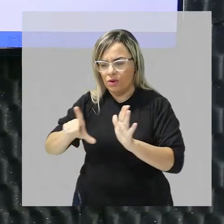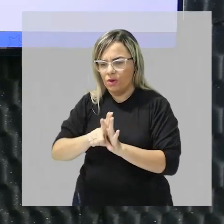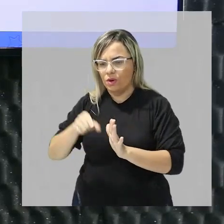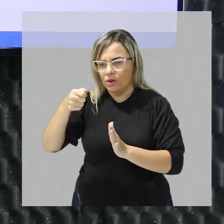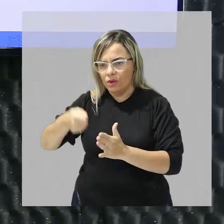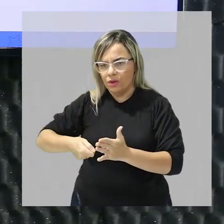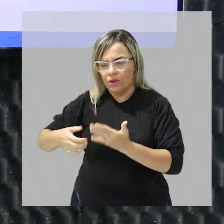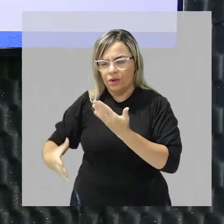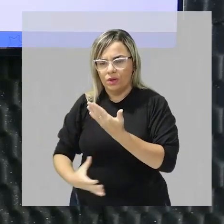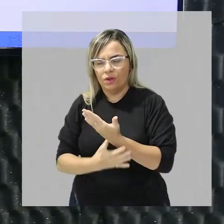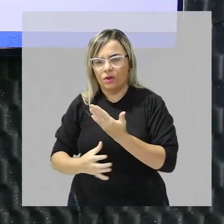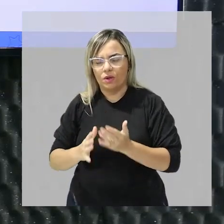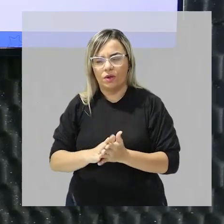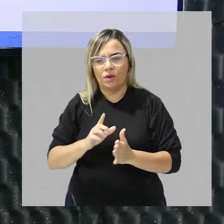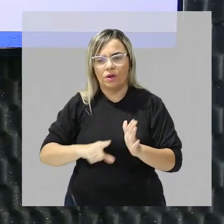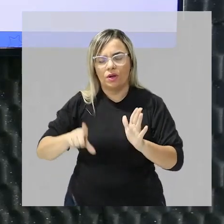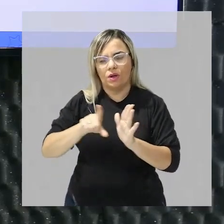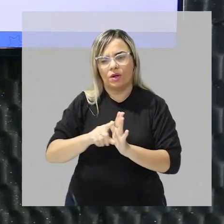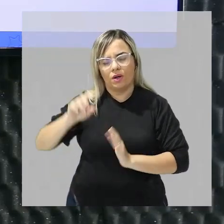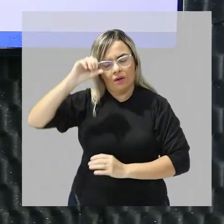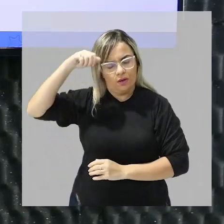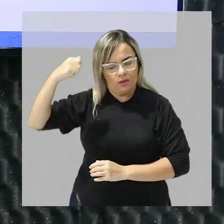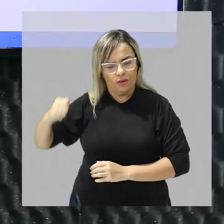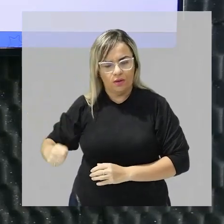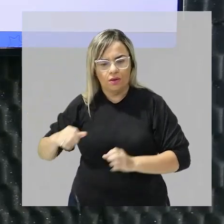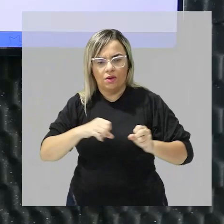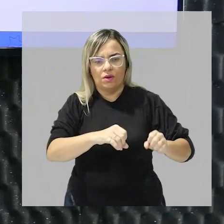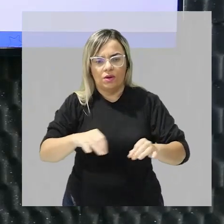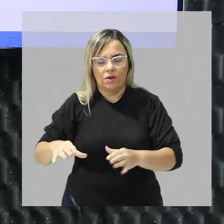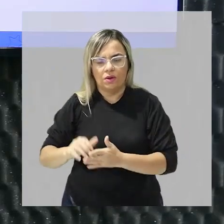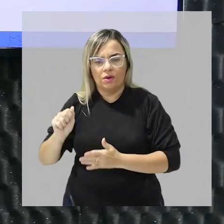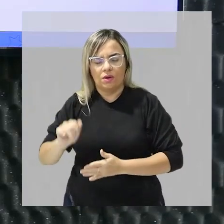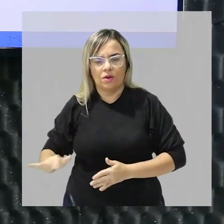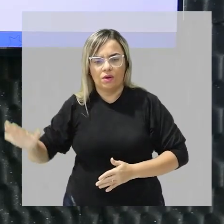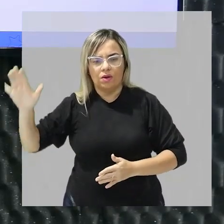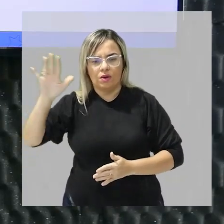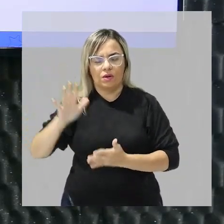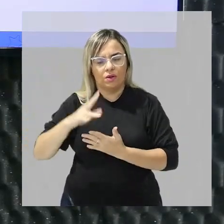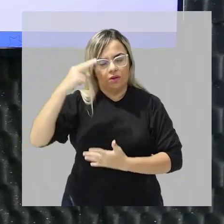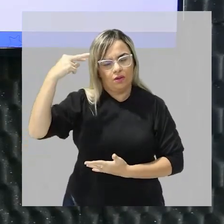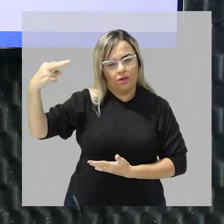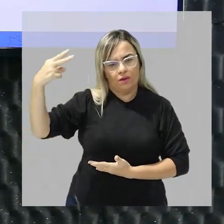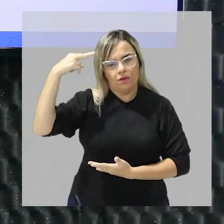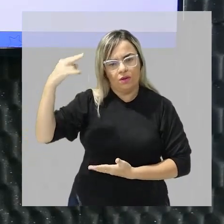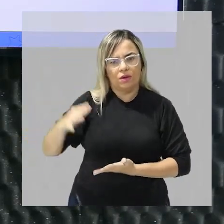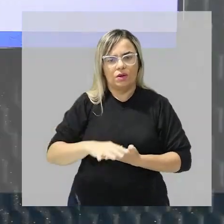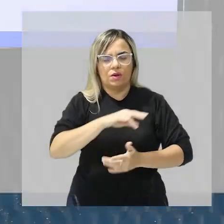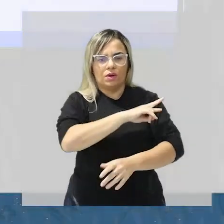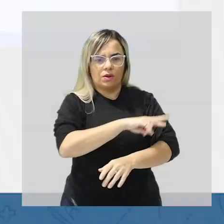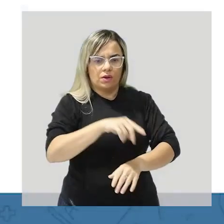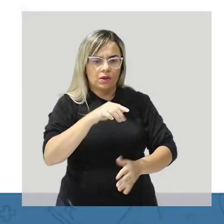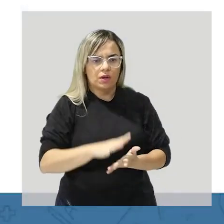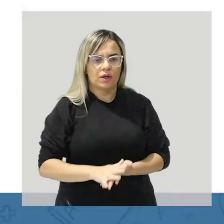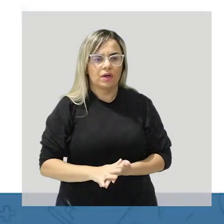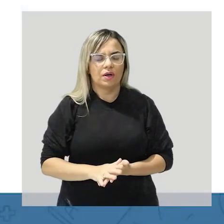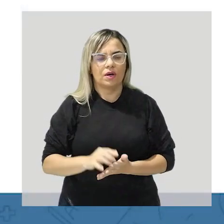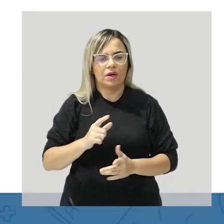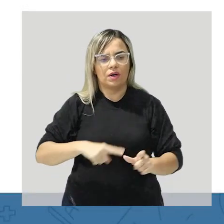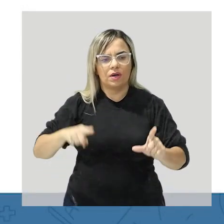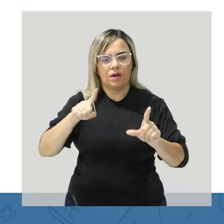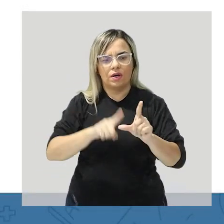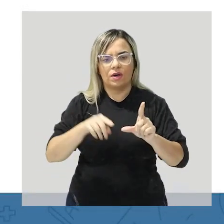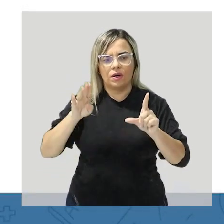ensino de cultura africana e afro-brasileira, de história africana e afro-brasileira, é a letra B. É fruto